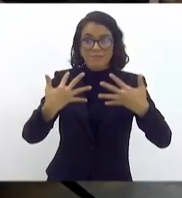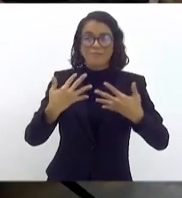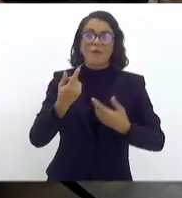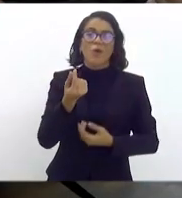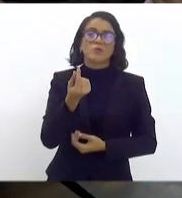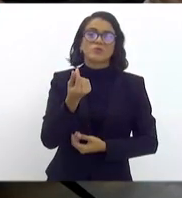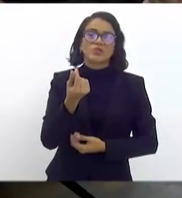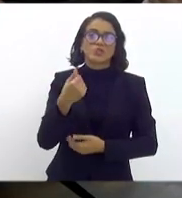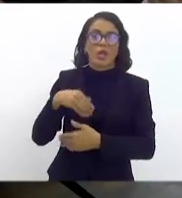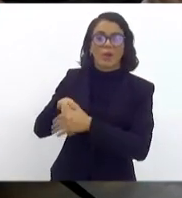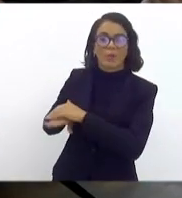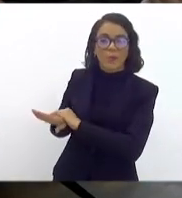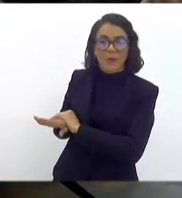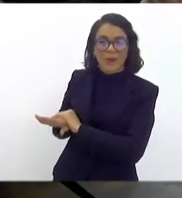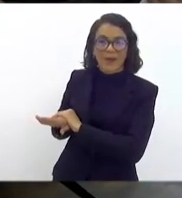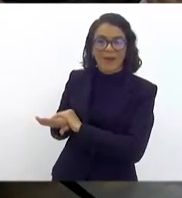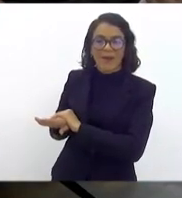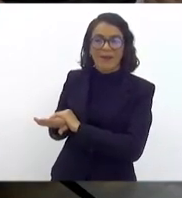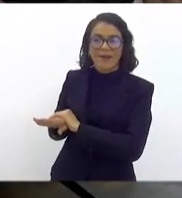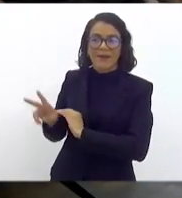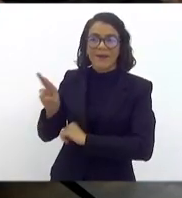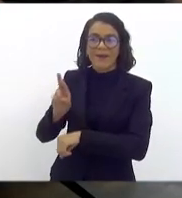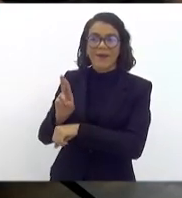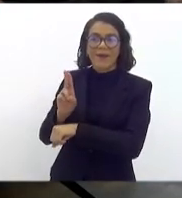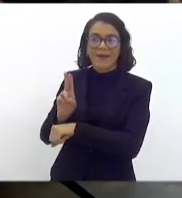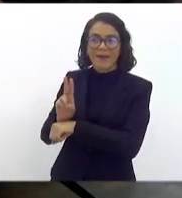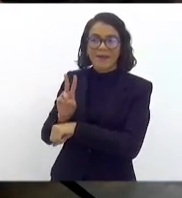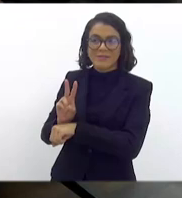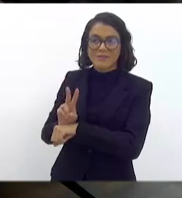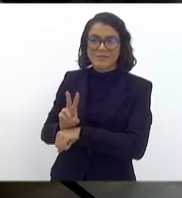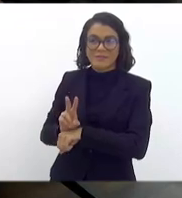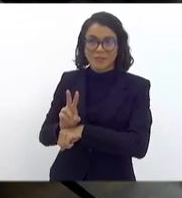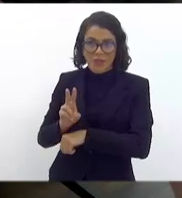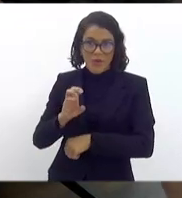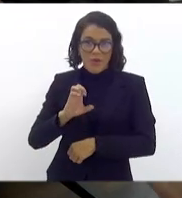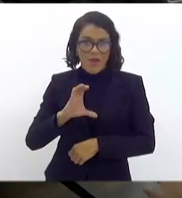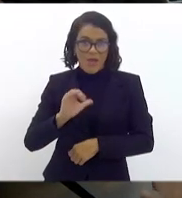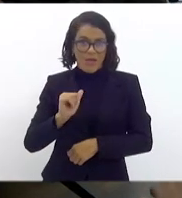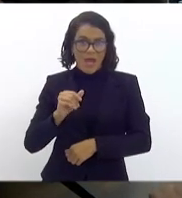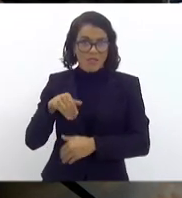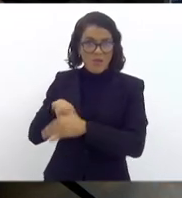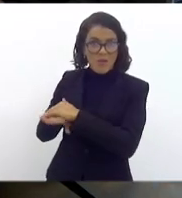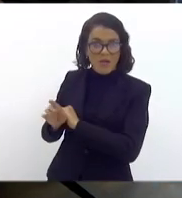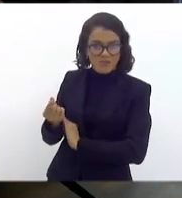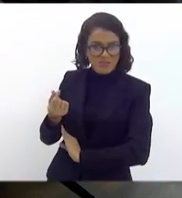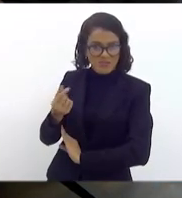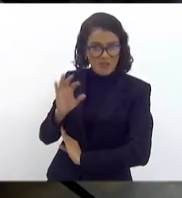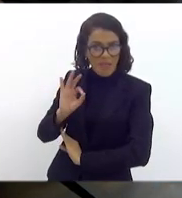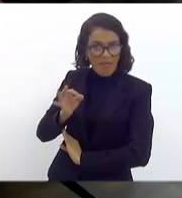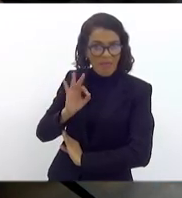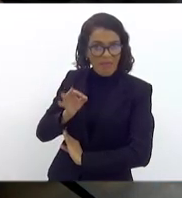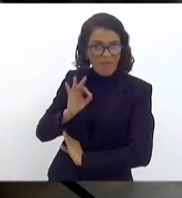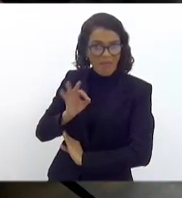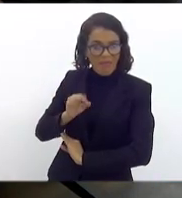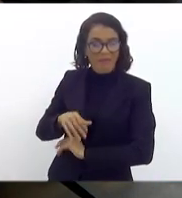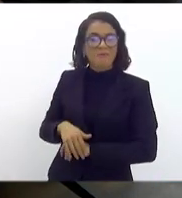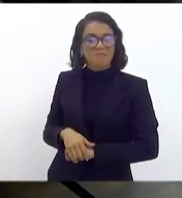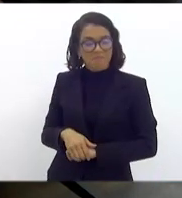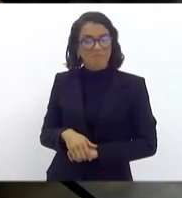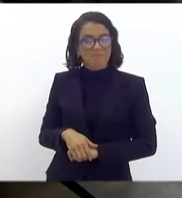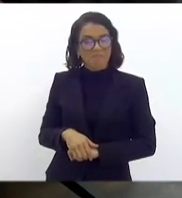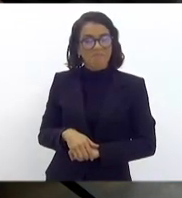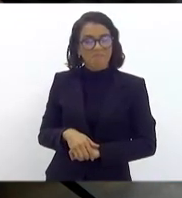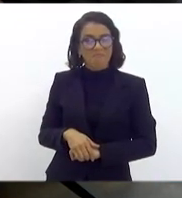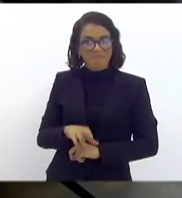senhor deixar mais claro, então, só repete aí, por favor, só que o ECAD fica com dinheiro, é isso? Isso é bom ficar bem consignado. Tá. Repete, não, por favor,